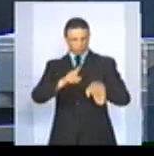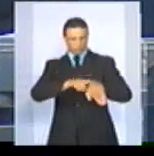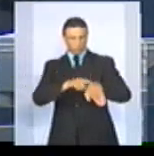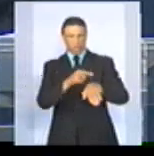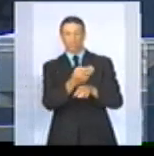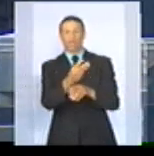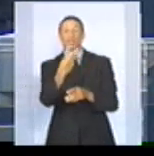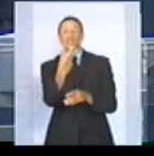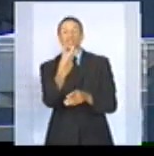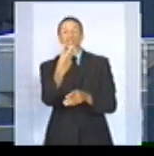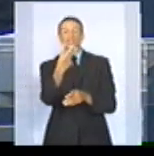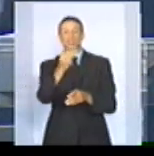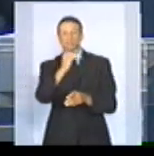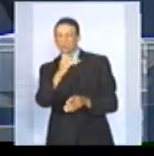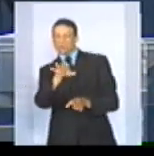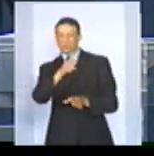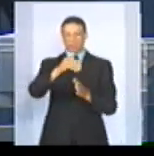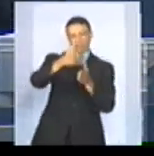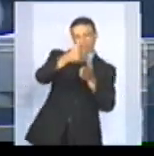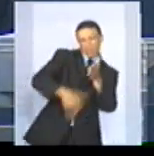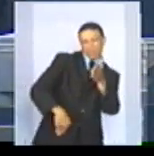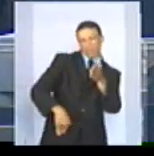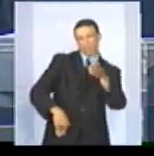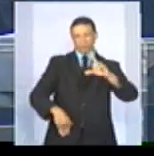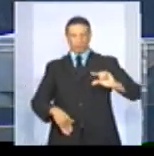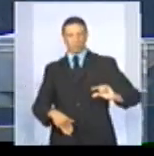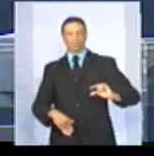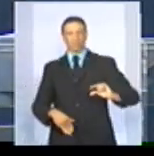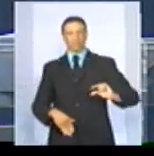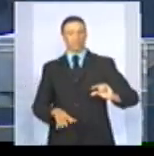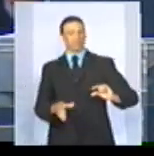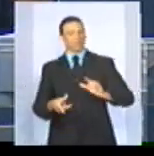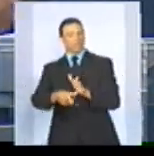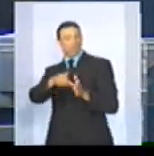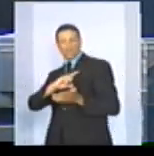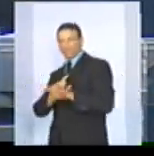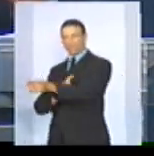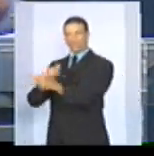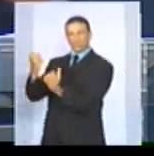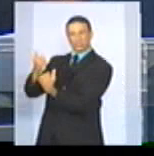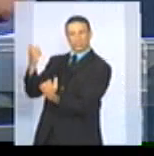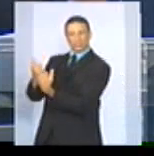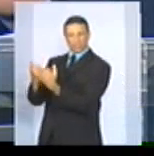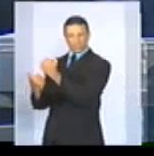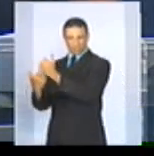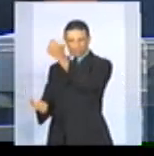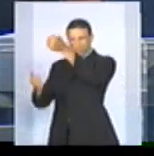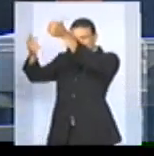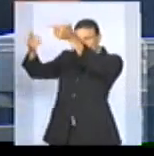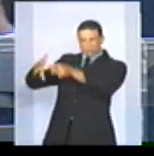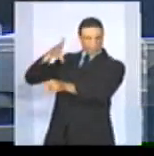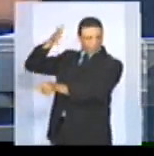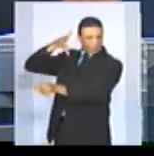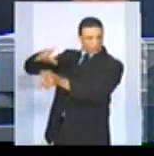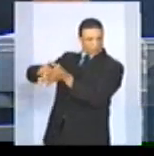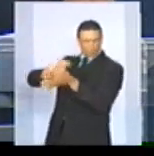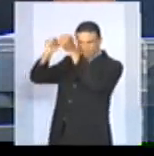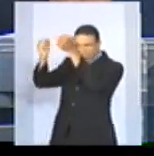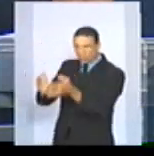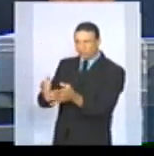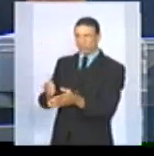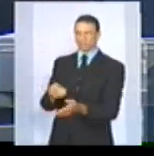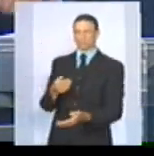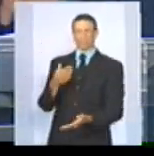vai ter três horas e meia e ao contrário do que o representante aqui do sindical ele falou não tem nada a ver com o MMA até porque canal